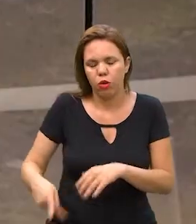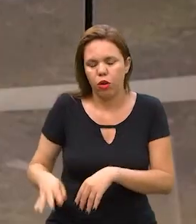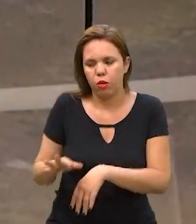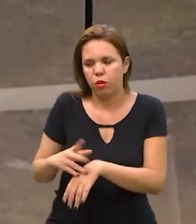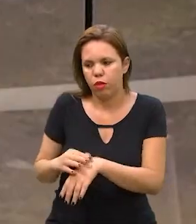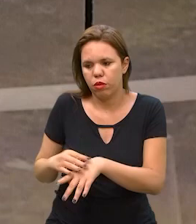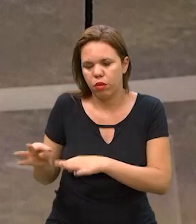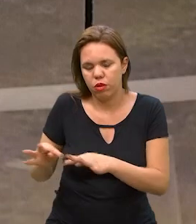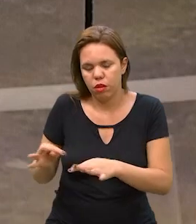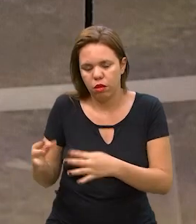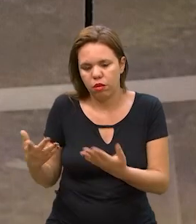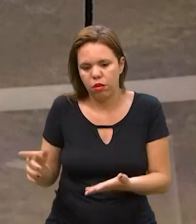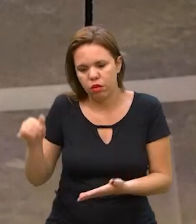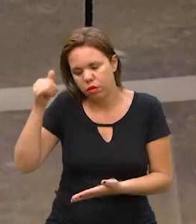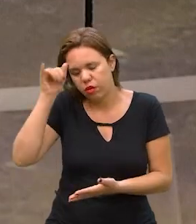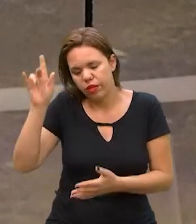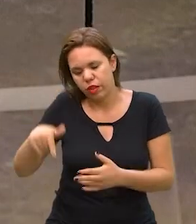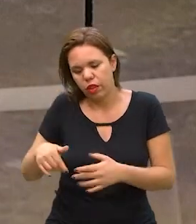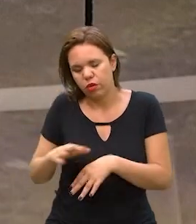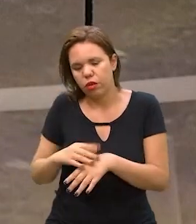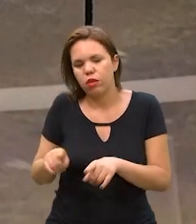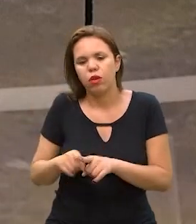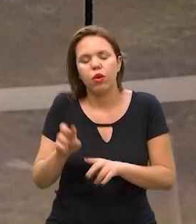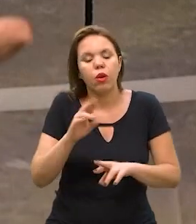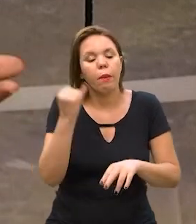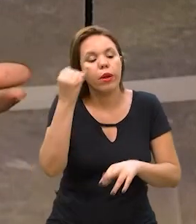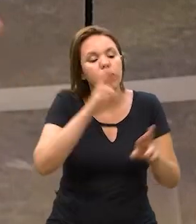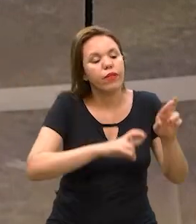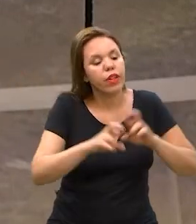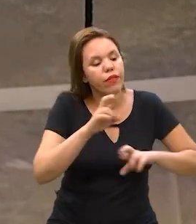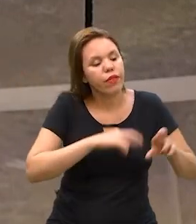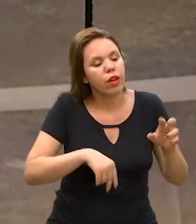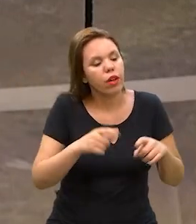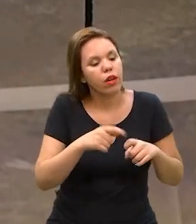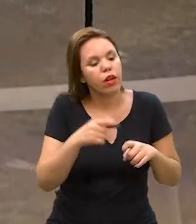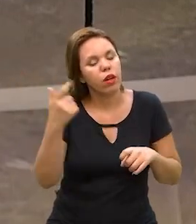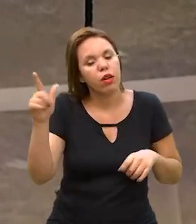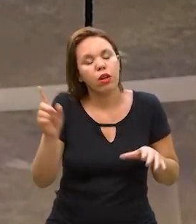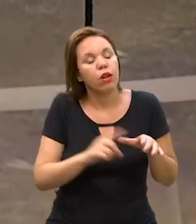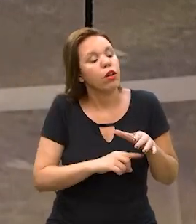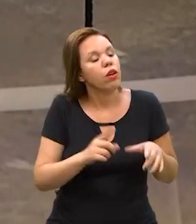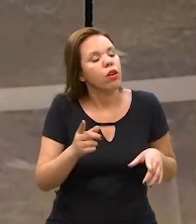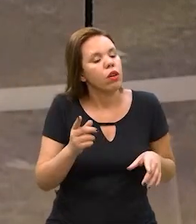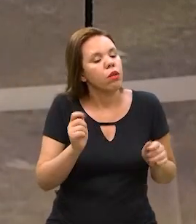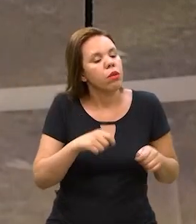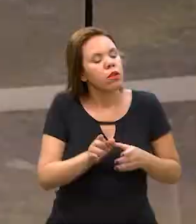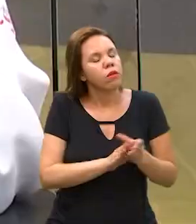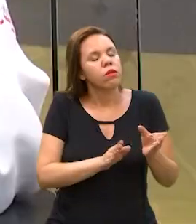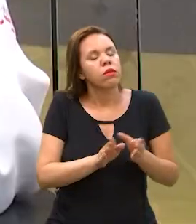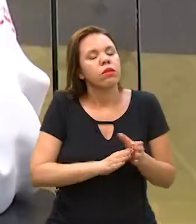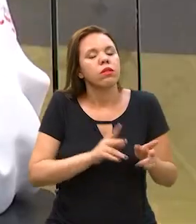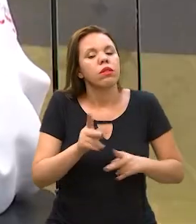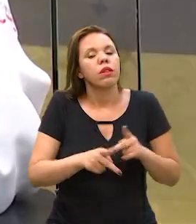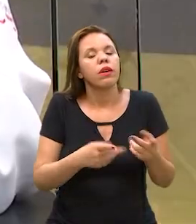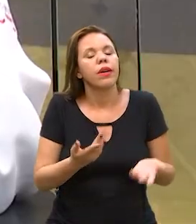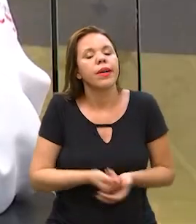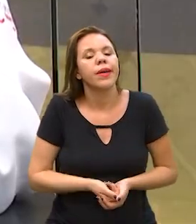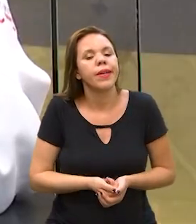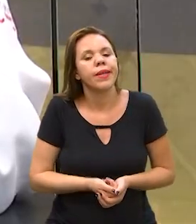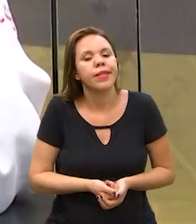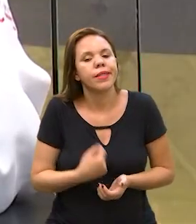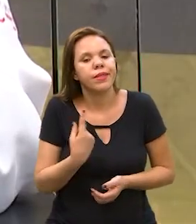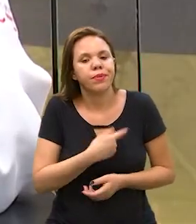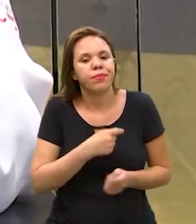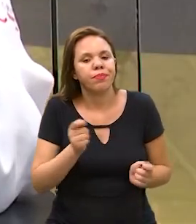que é importante você verificar no exame para que o médico lá no consultório possa orientar o paciente? Então, se a